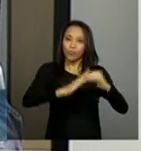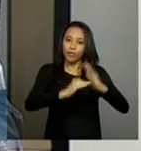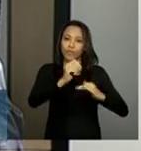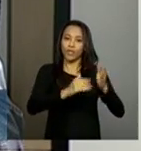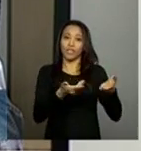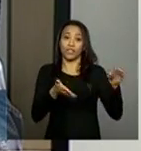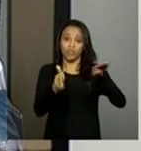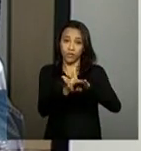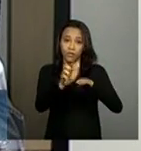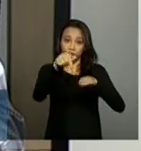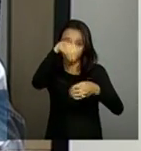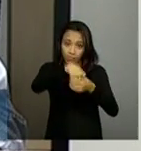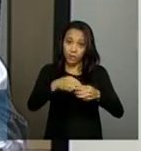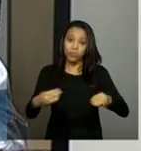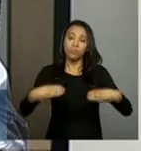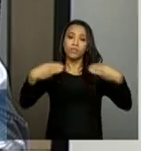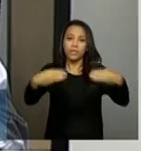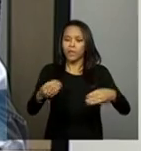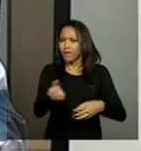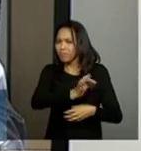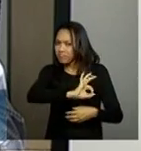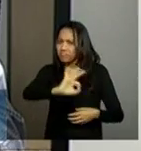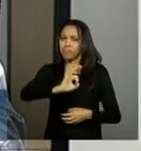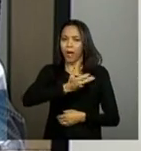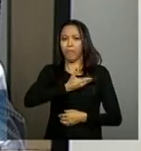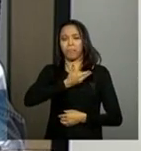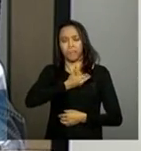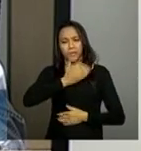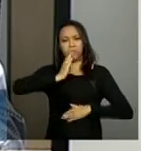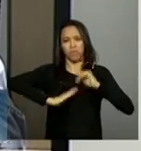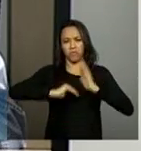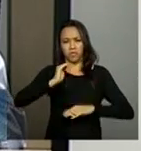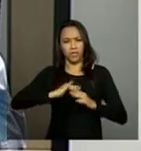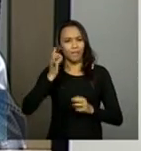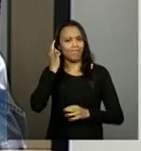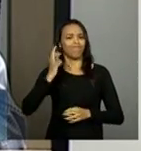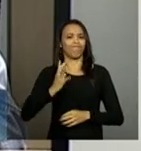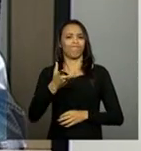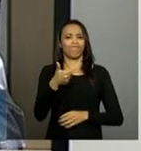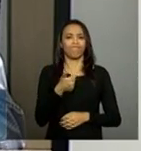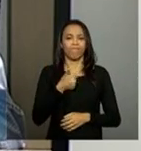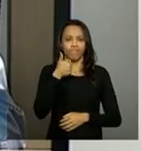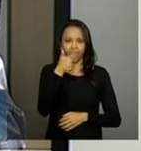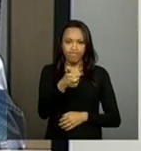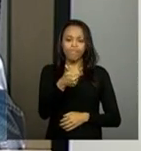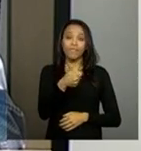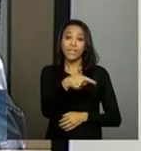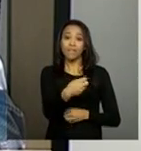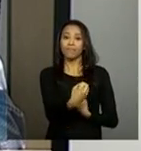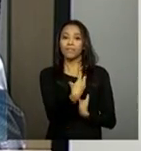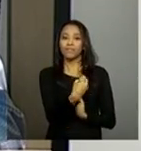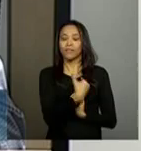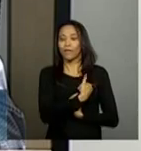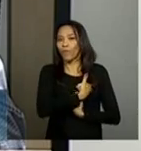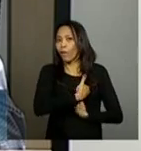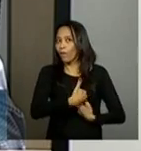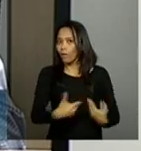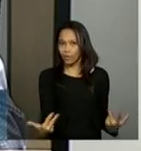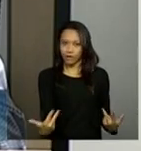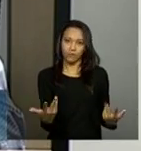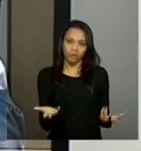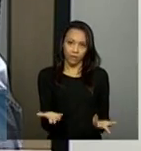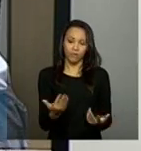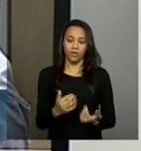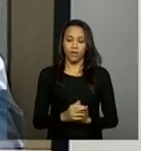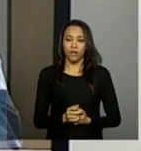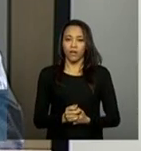Ministério é um super amigo, um profissional de primeira linha e que com a mineirice dele me ensina muita coisa. Tá? Então, assim,